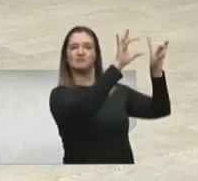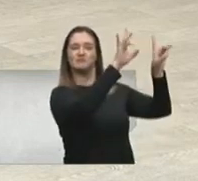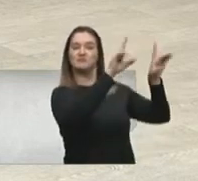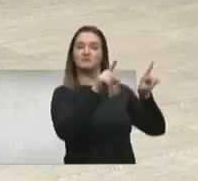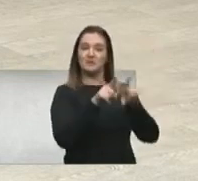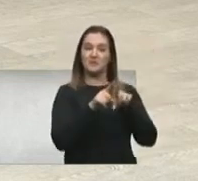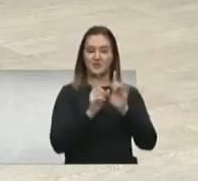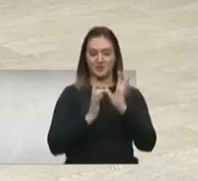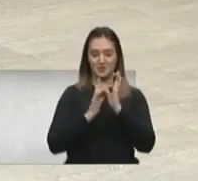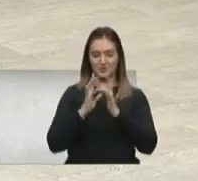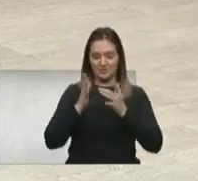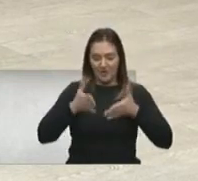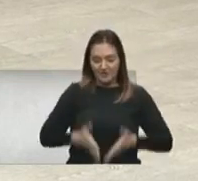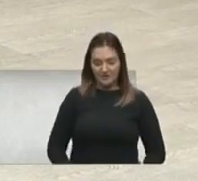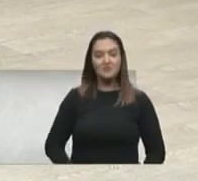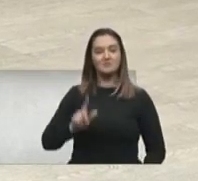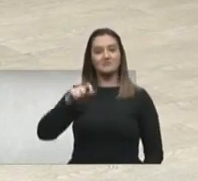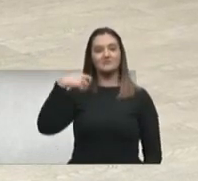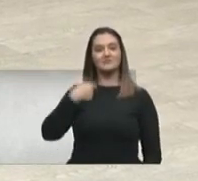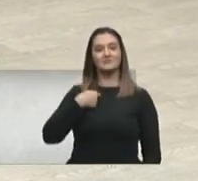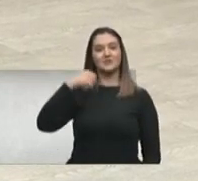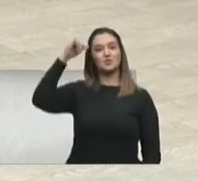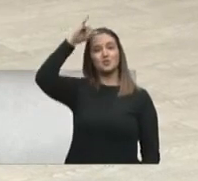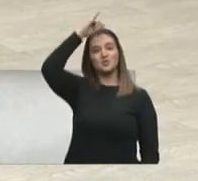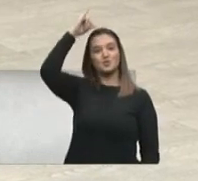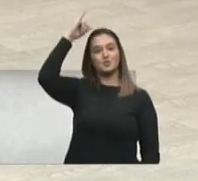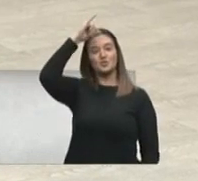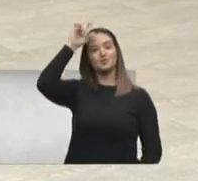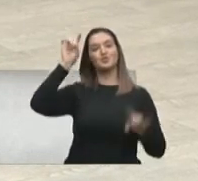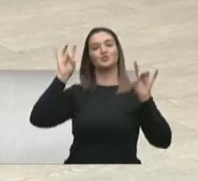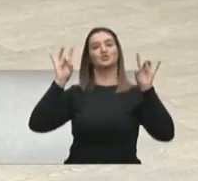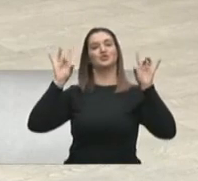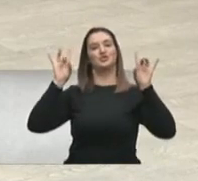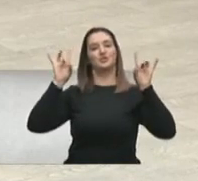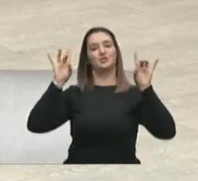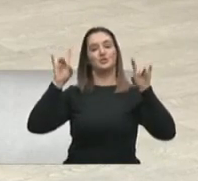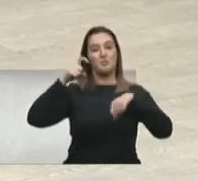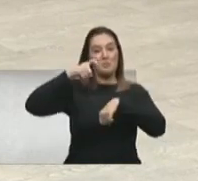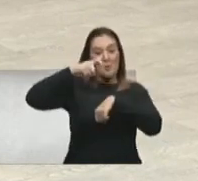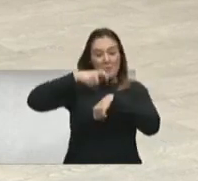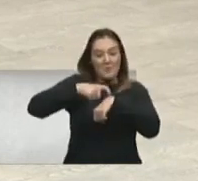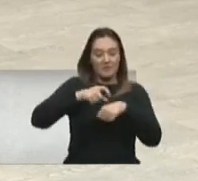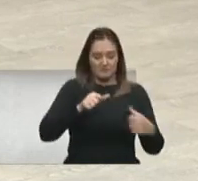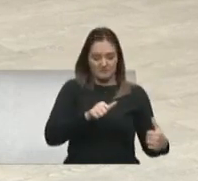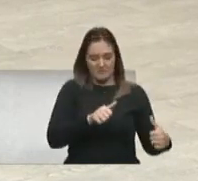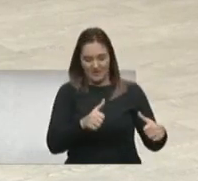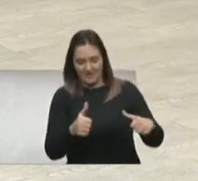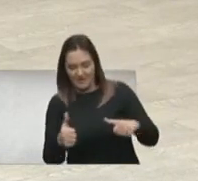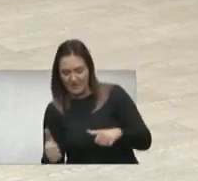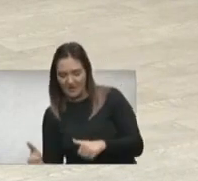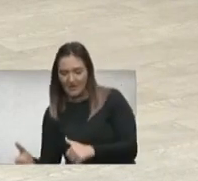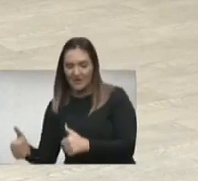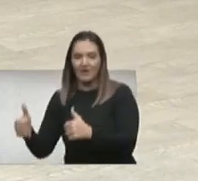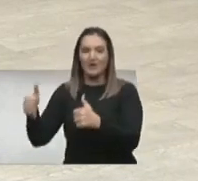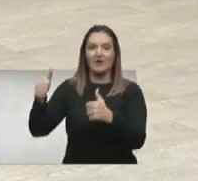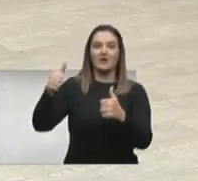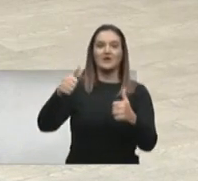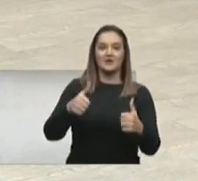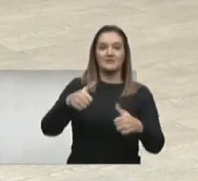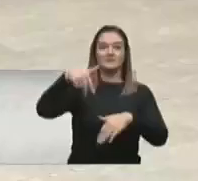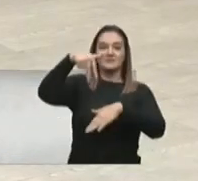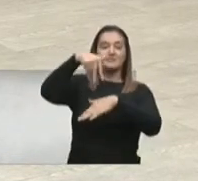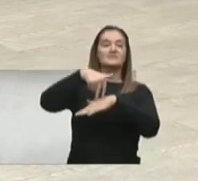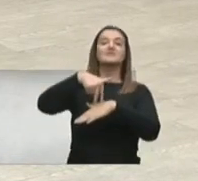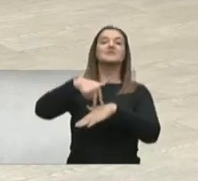de o ungido. E Jesus foi ungido no dia do seu batismo, no Rio Jordão, quando ele foi batizado e